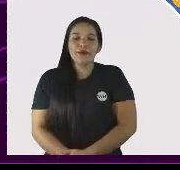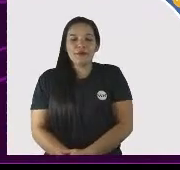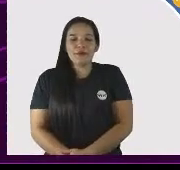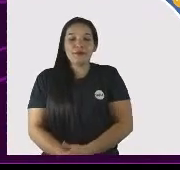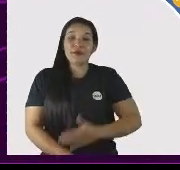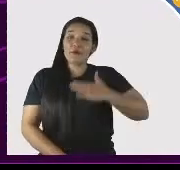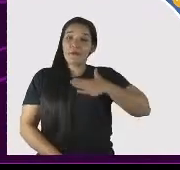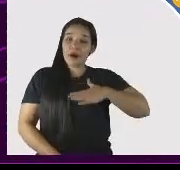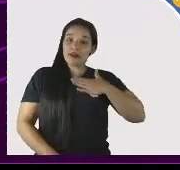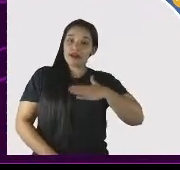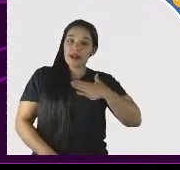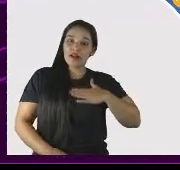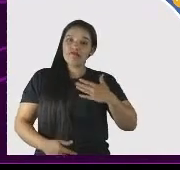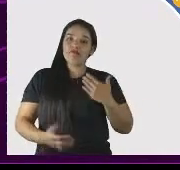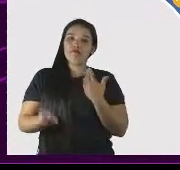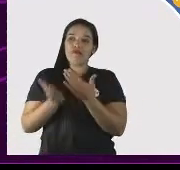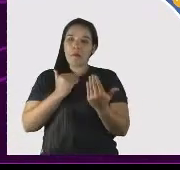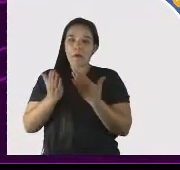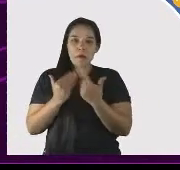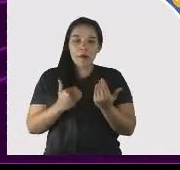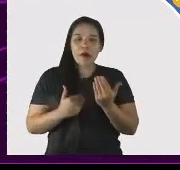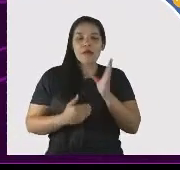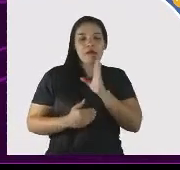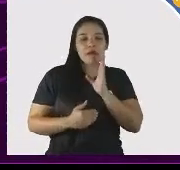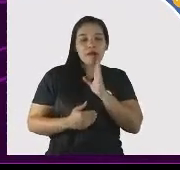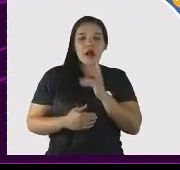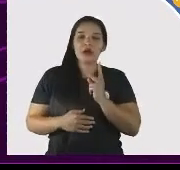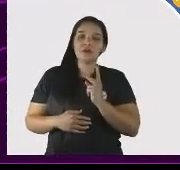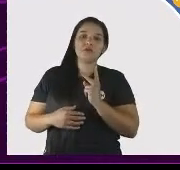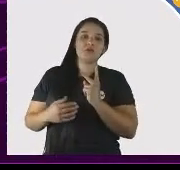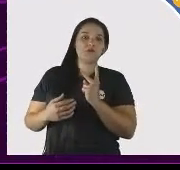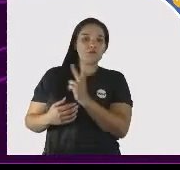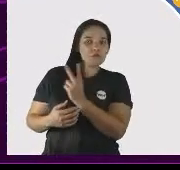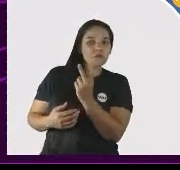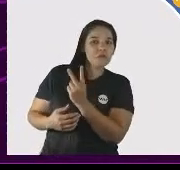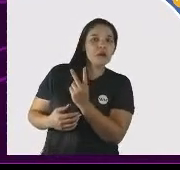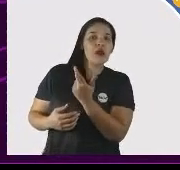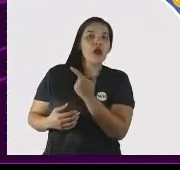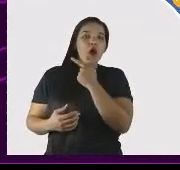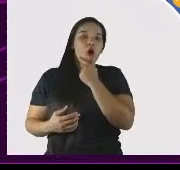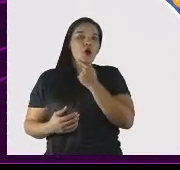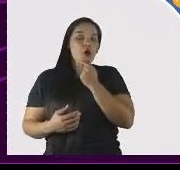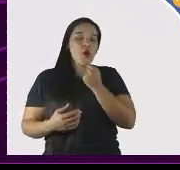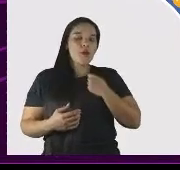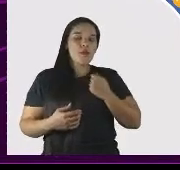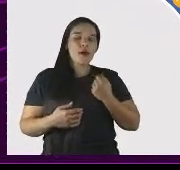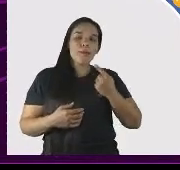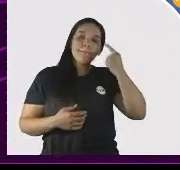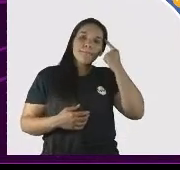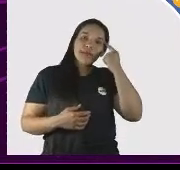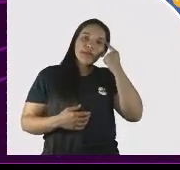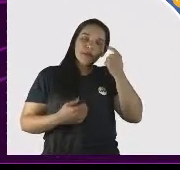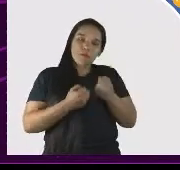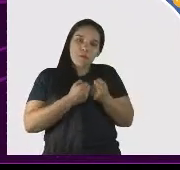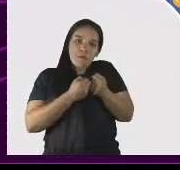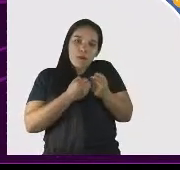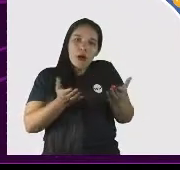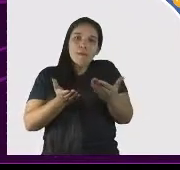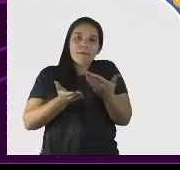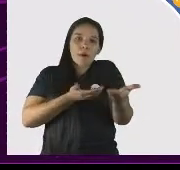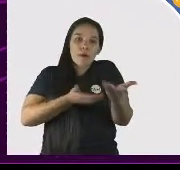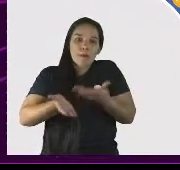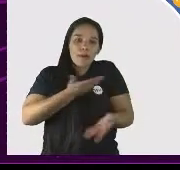participar aqui com vocês um bate-papo bacana Bruno Walter passar um pouco do que é Scania enxerga para o mercado é